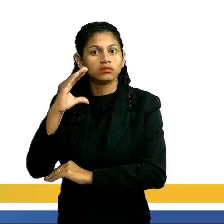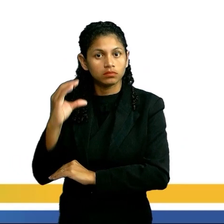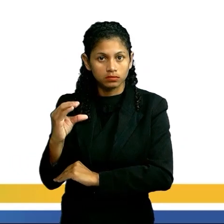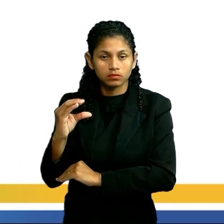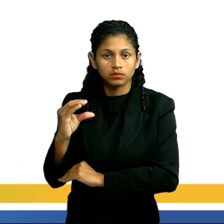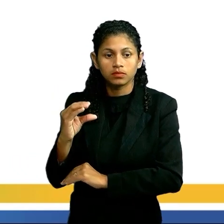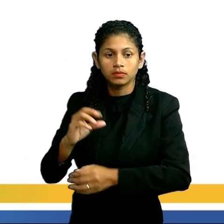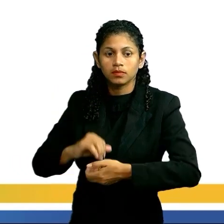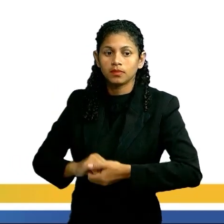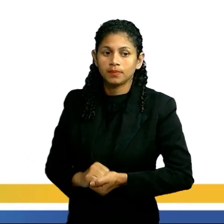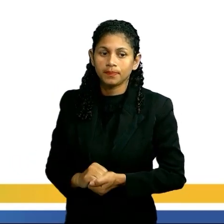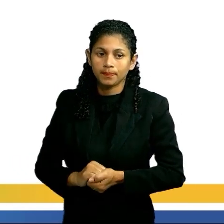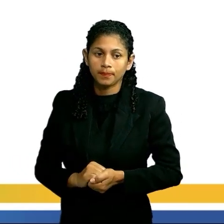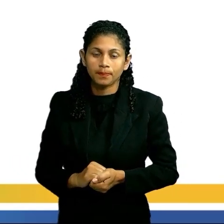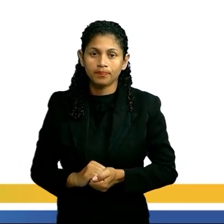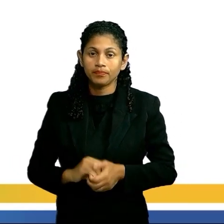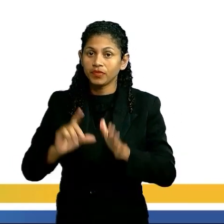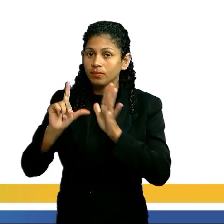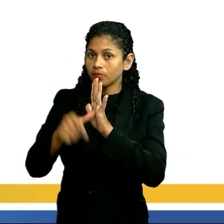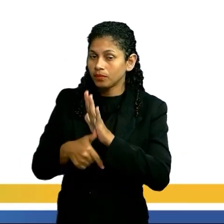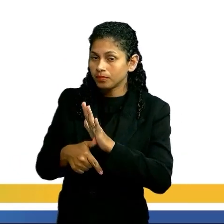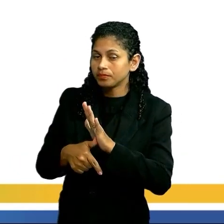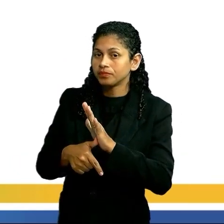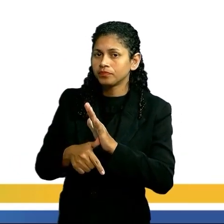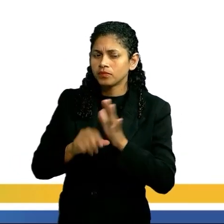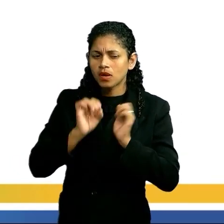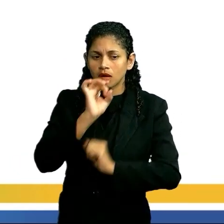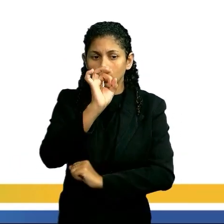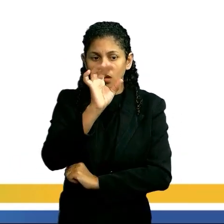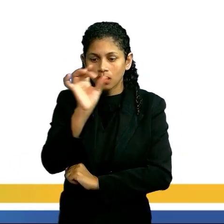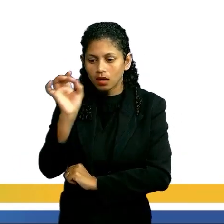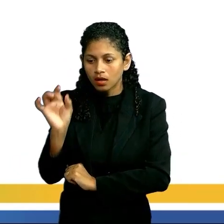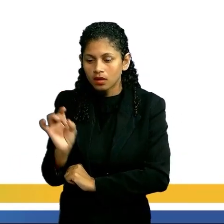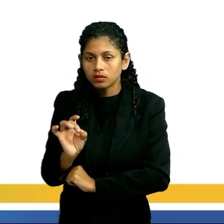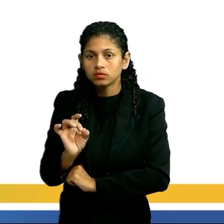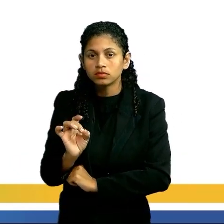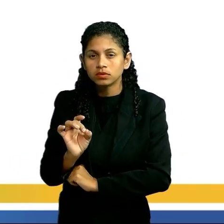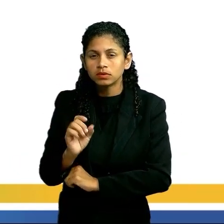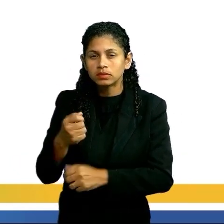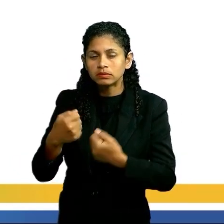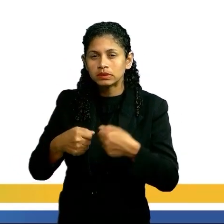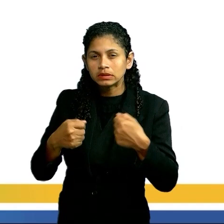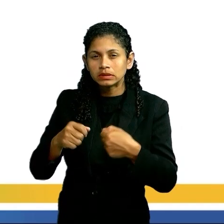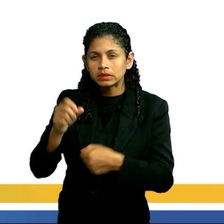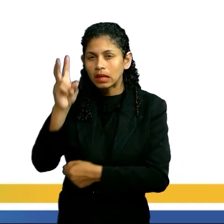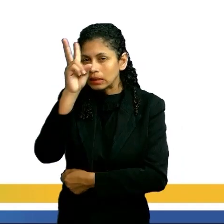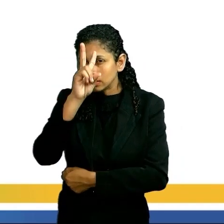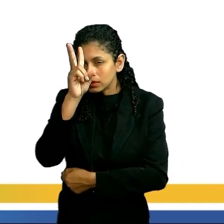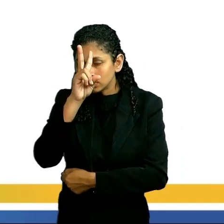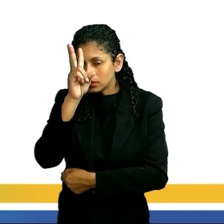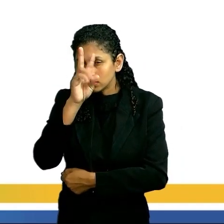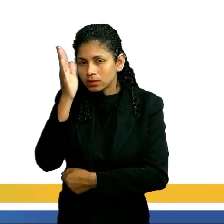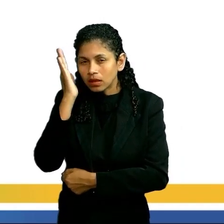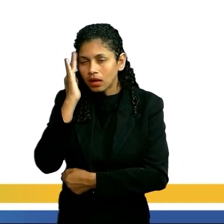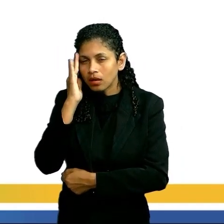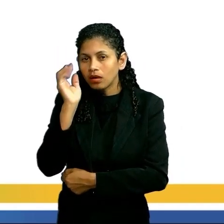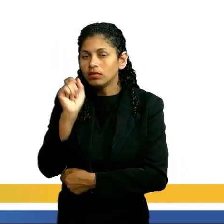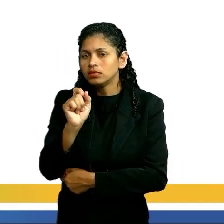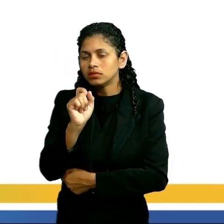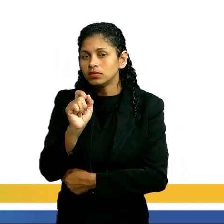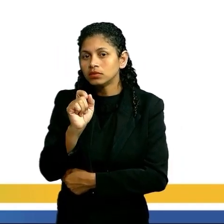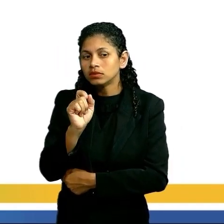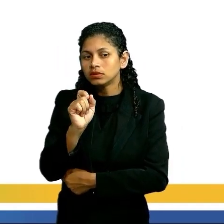primeira coisa. Depois, cada carbono, vocês devem lembrar, vocês devem saber que para cada átomo